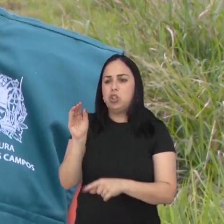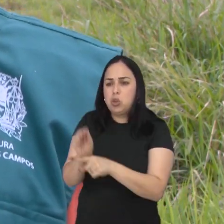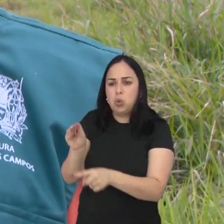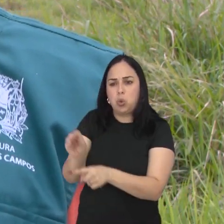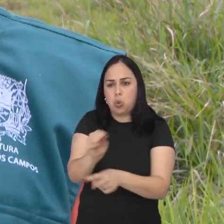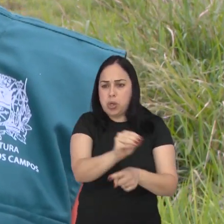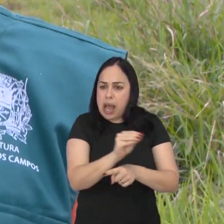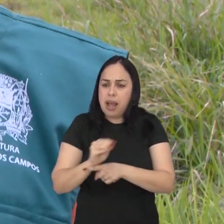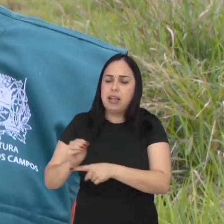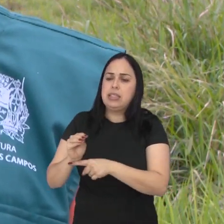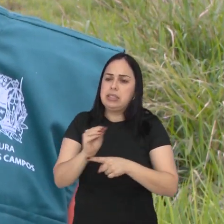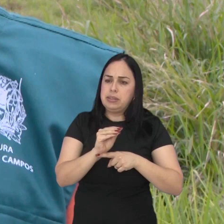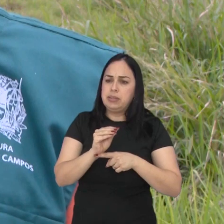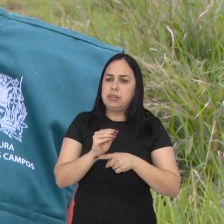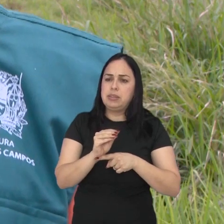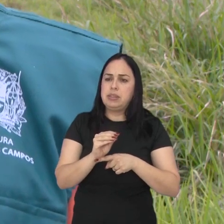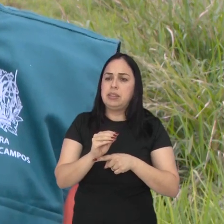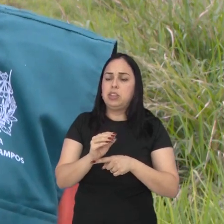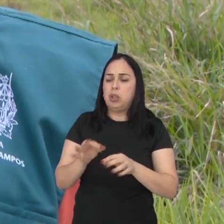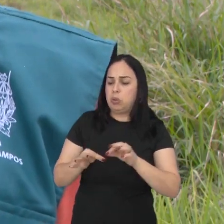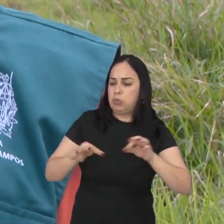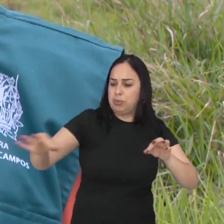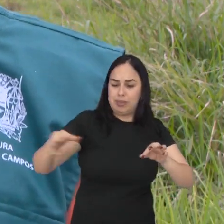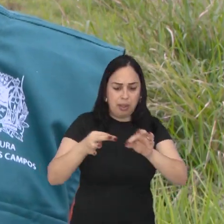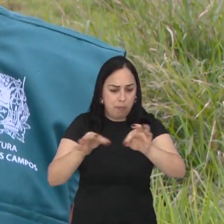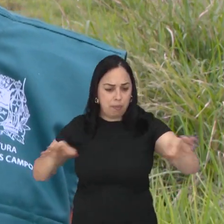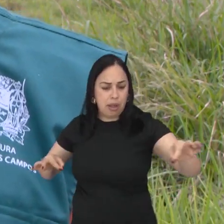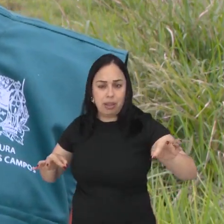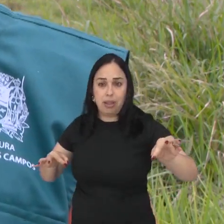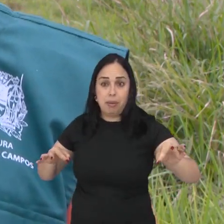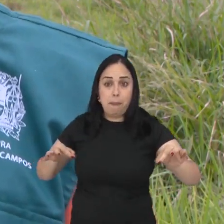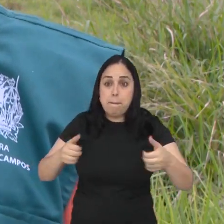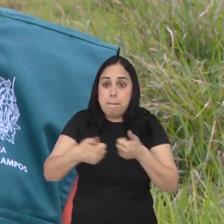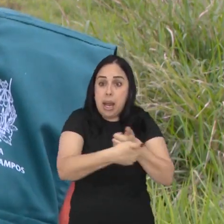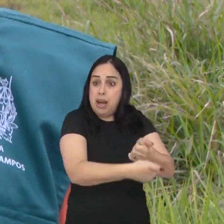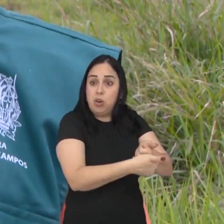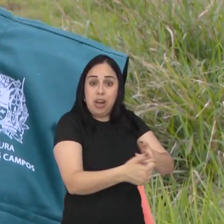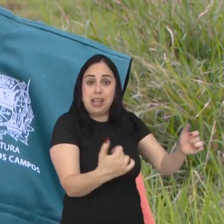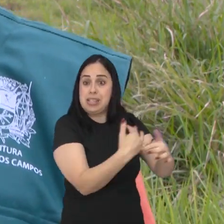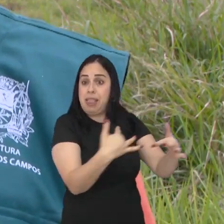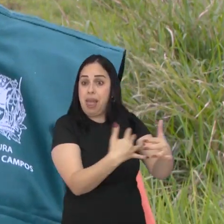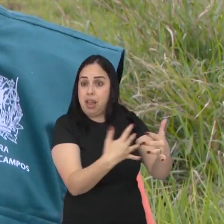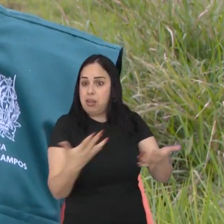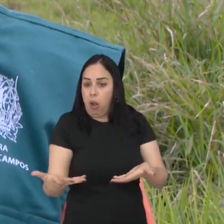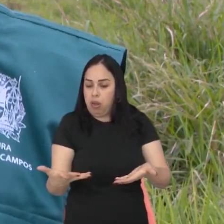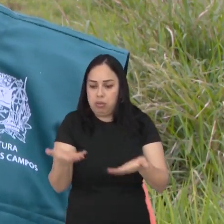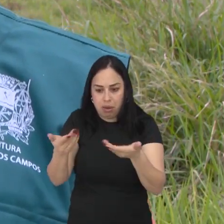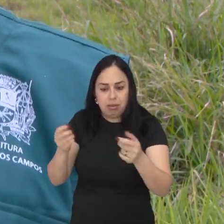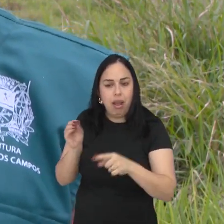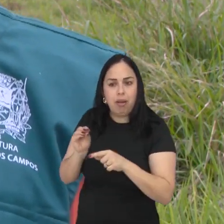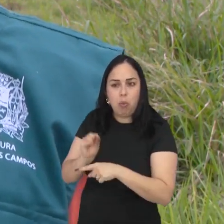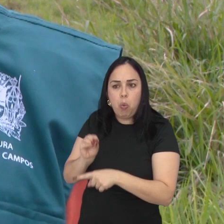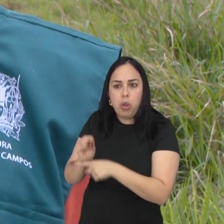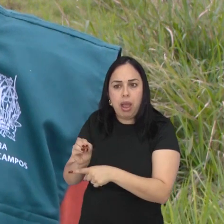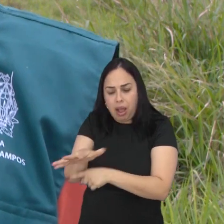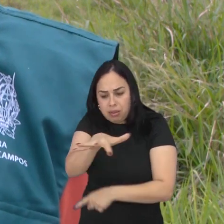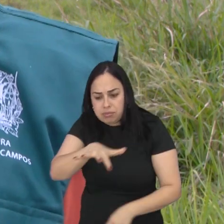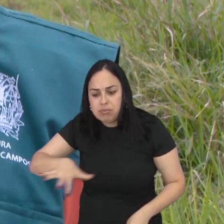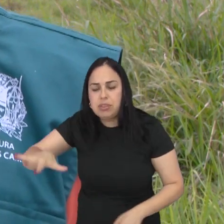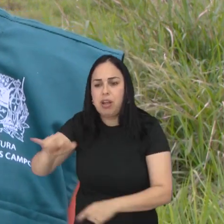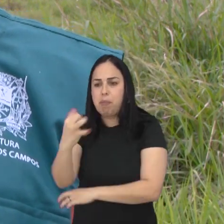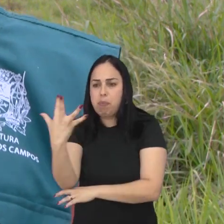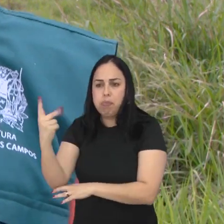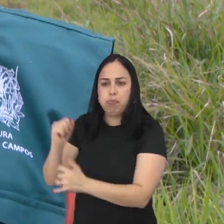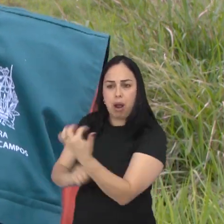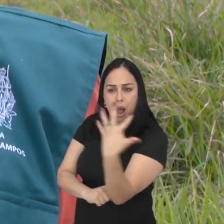do Sistema Nacional de Unidades de Conservação de 30 hectares em área urbana. Então essa unidade de proteção integral em